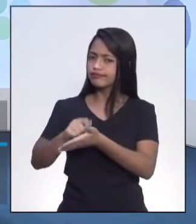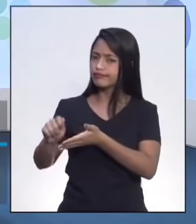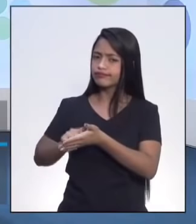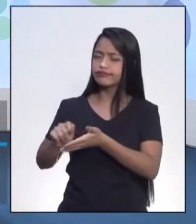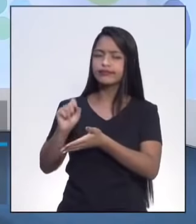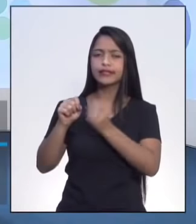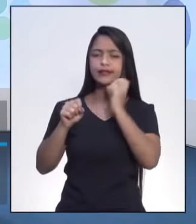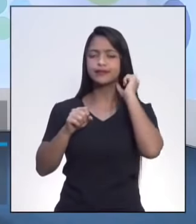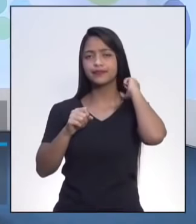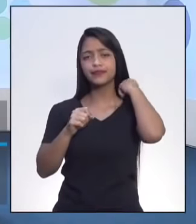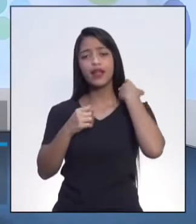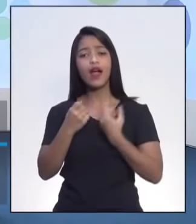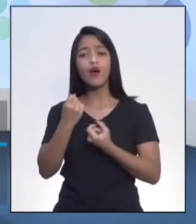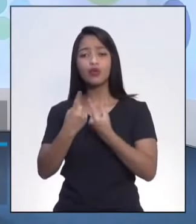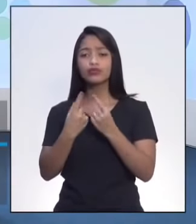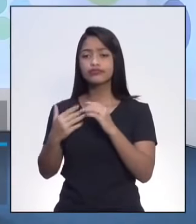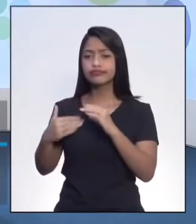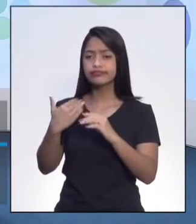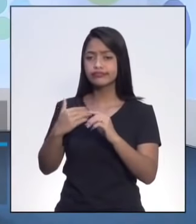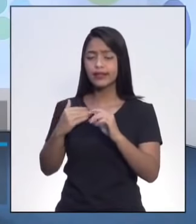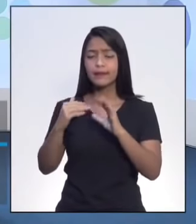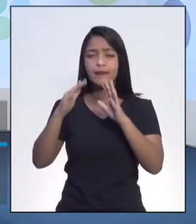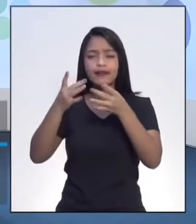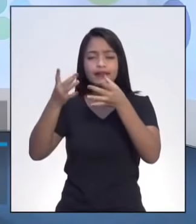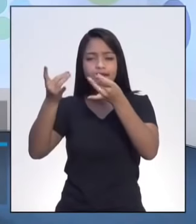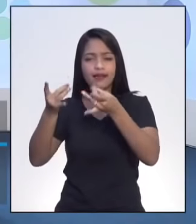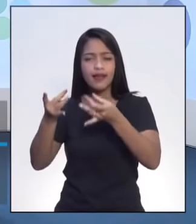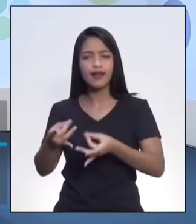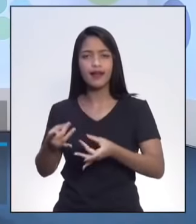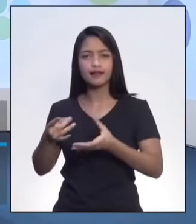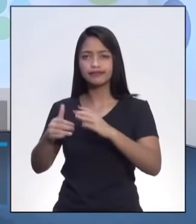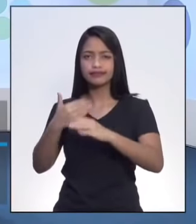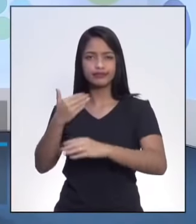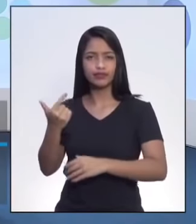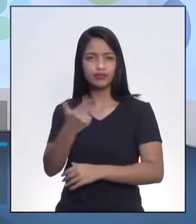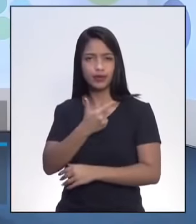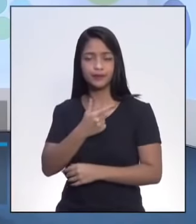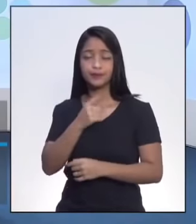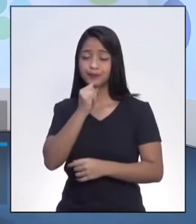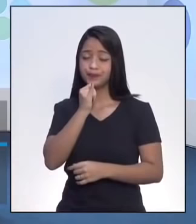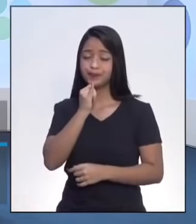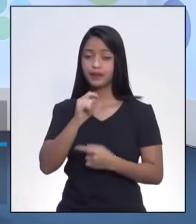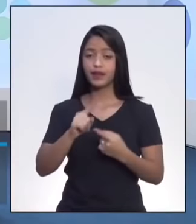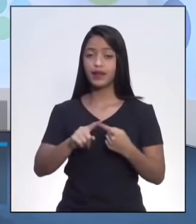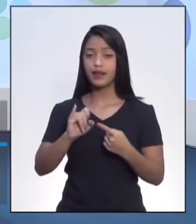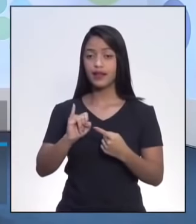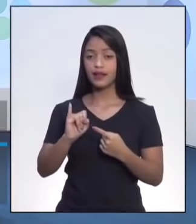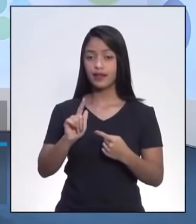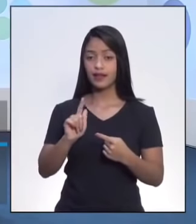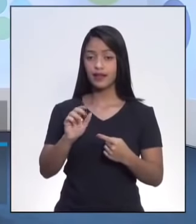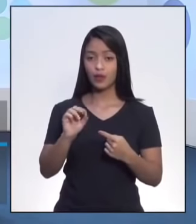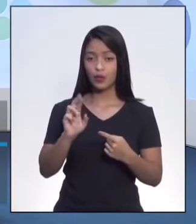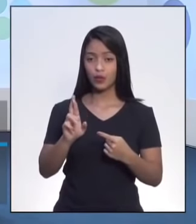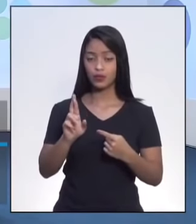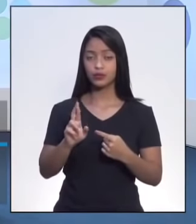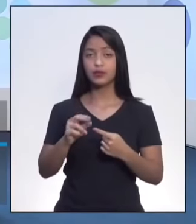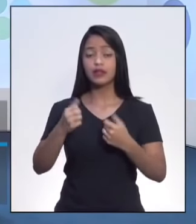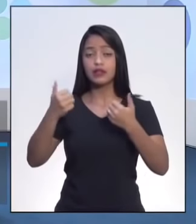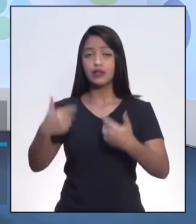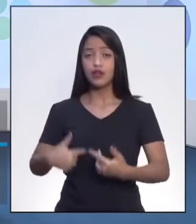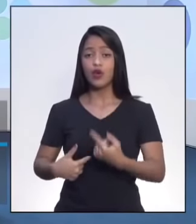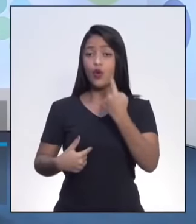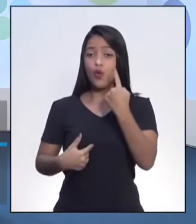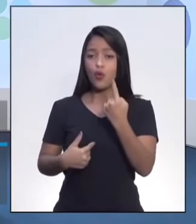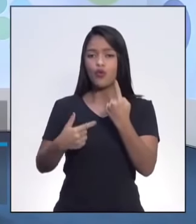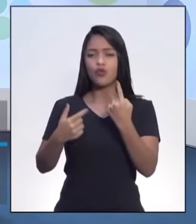colocaram, mas não deixaram muito específico, não. Ó, eu estou pegando do Igor aqui. Então, virada, jogo